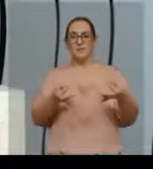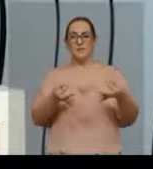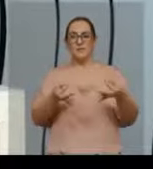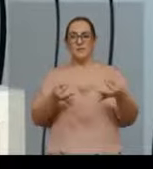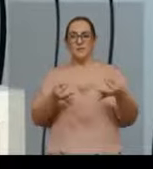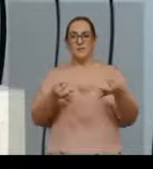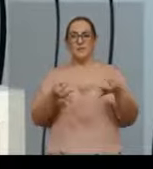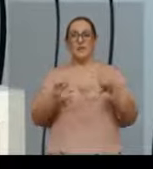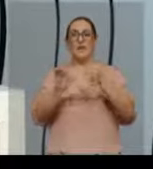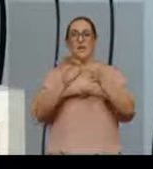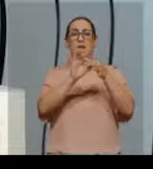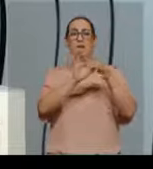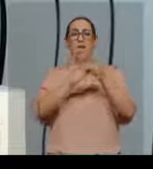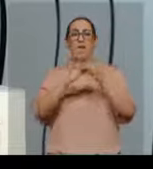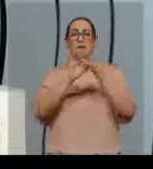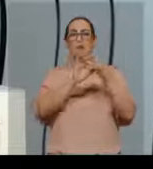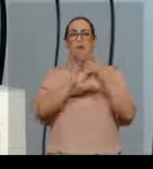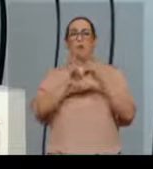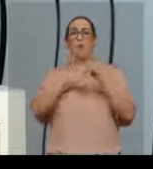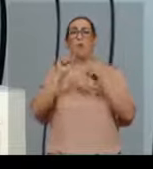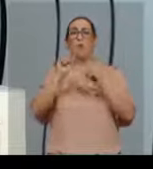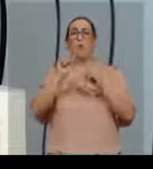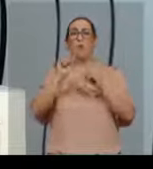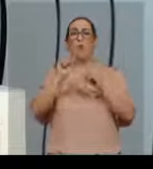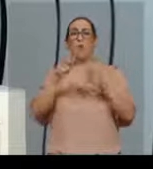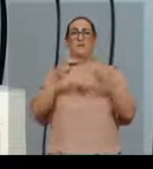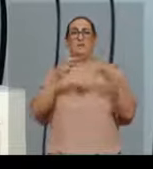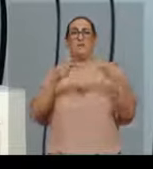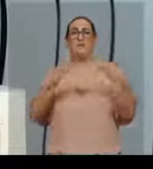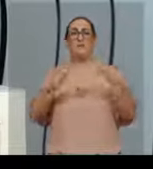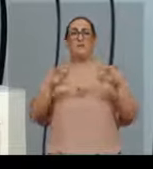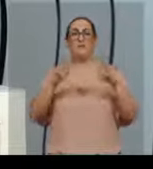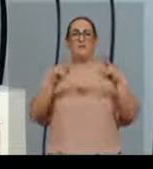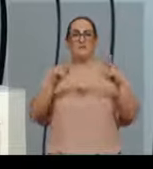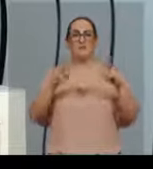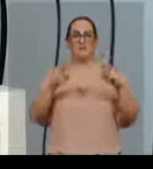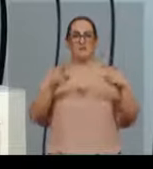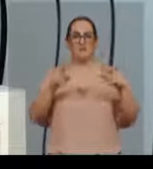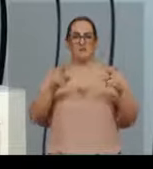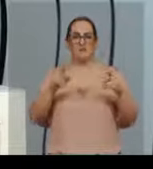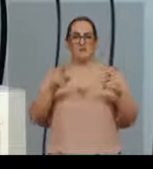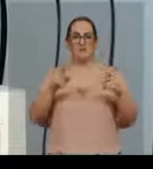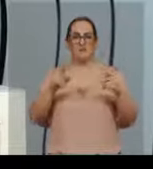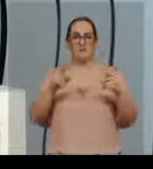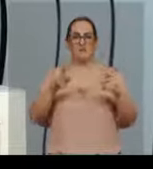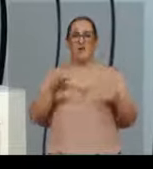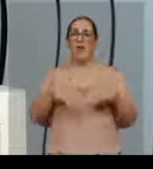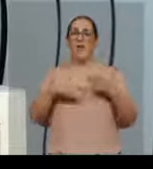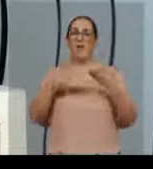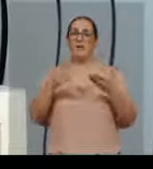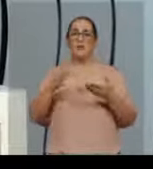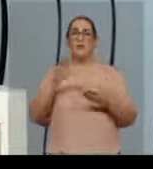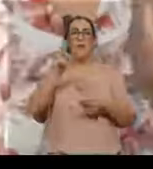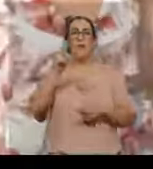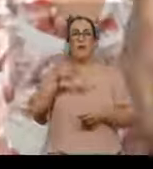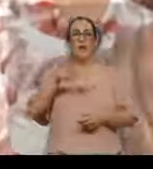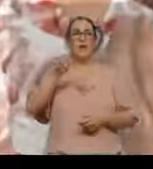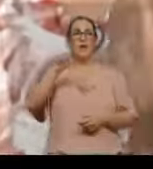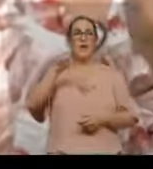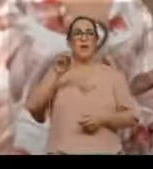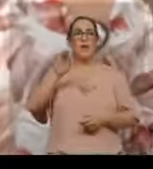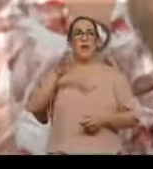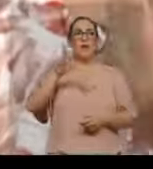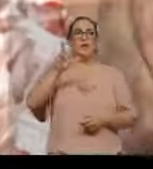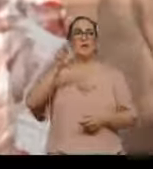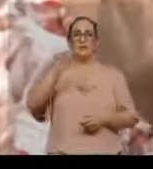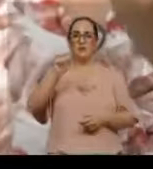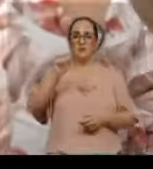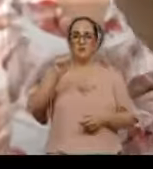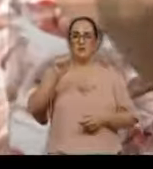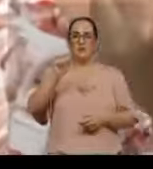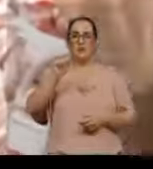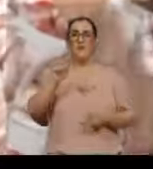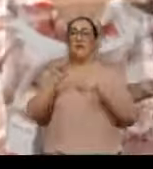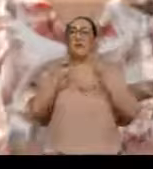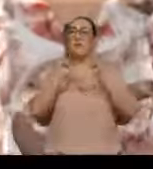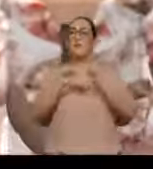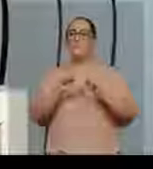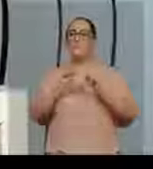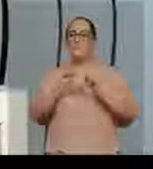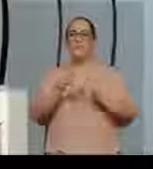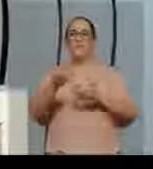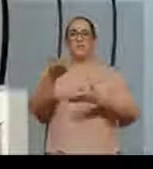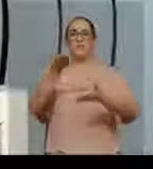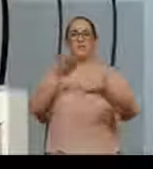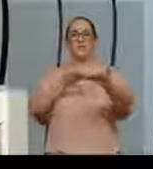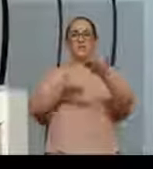Então, essa é a condição para que essa substância possa ser ativa, ou seja, possa